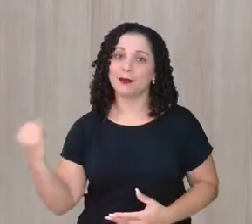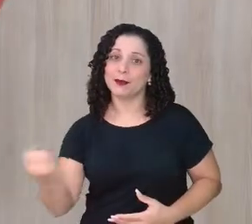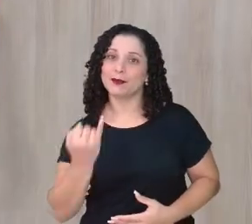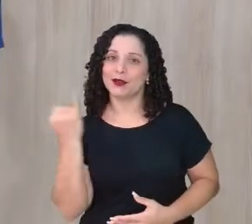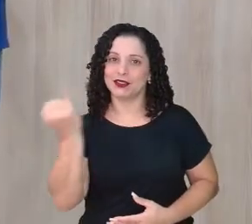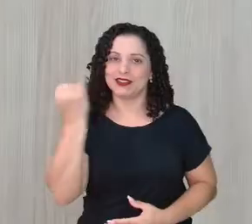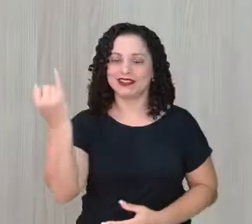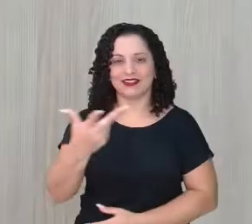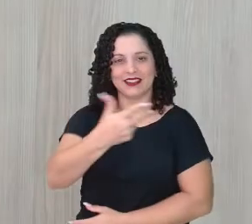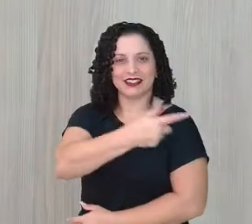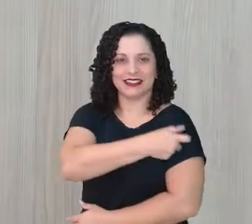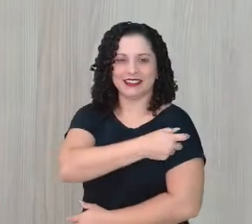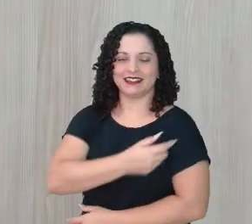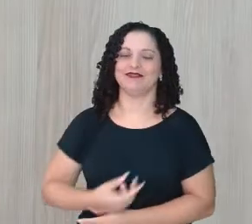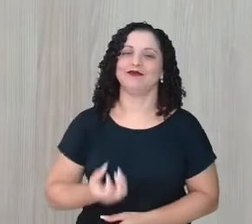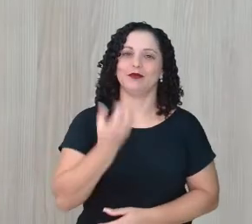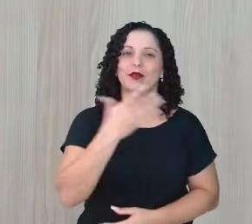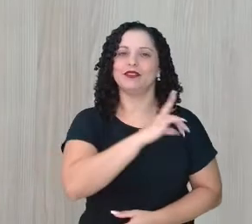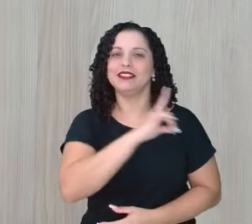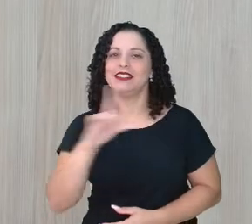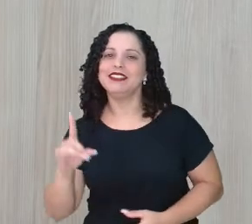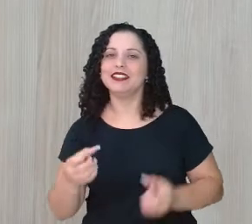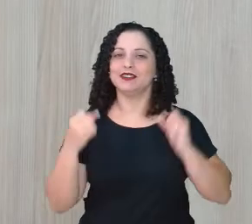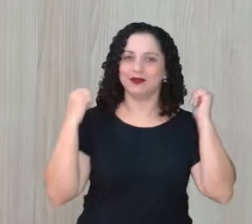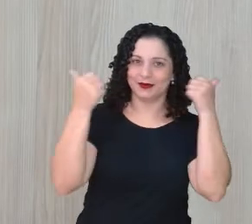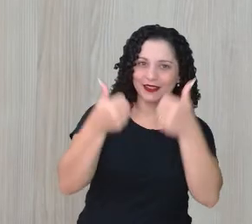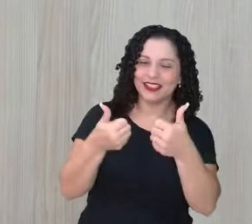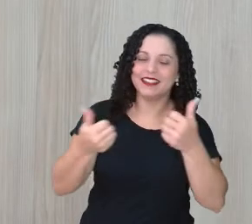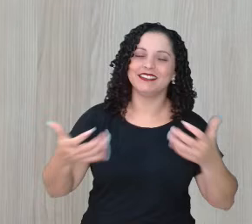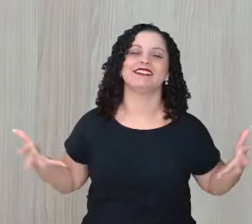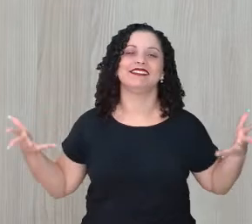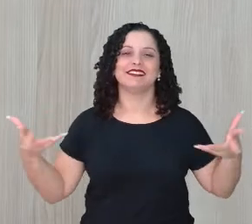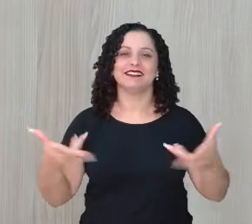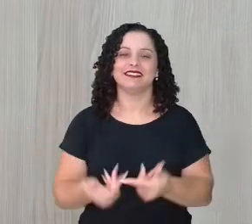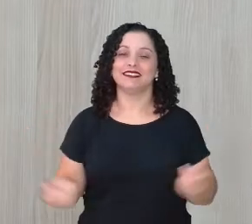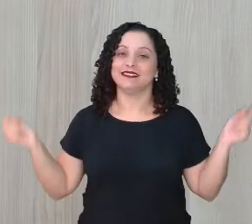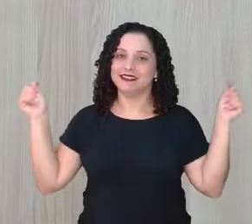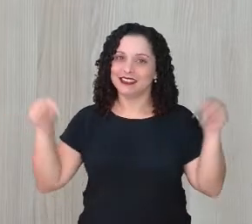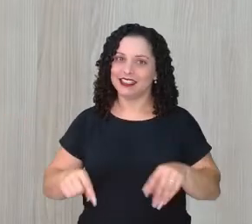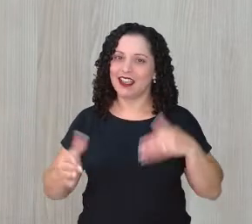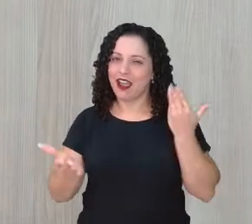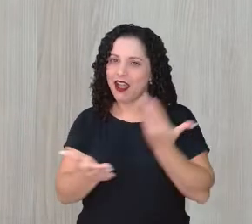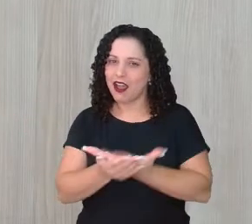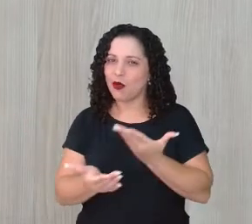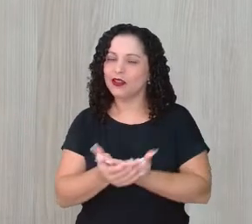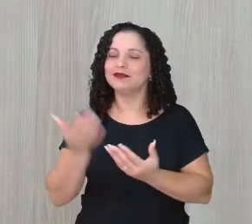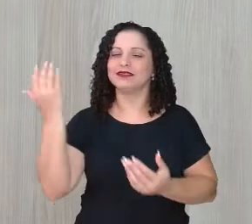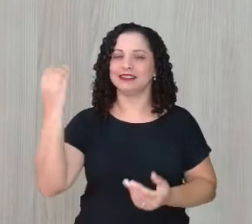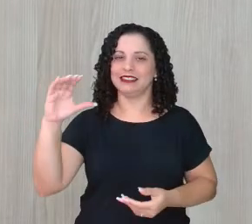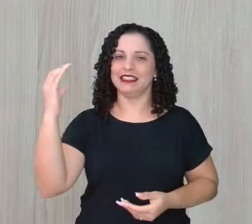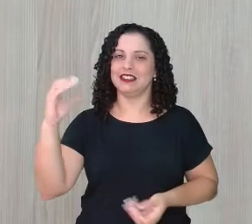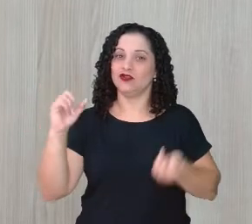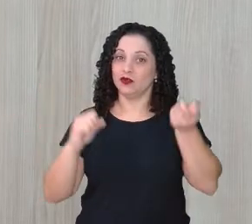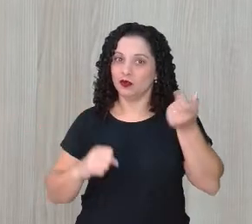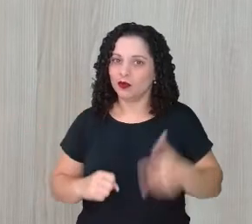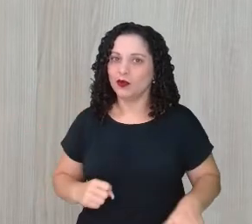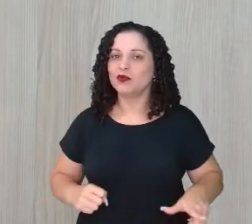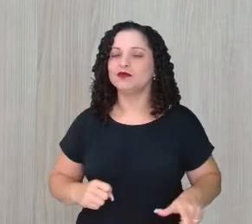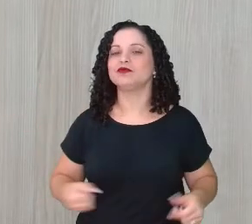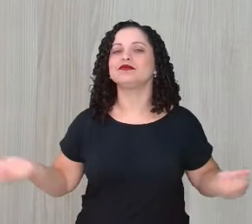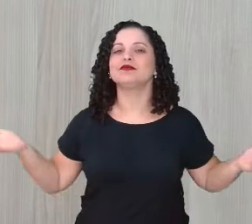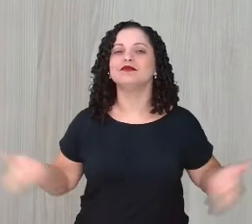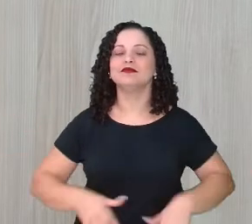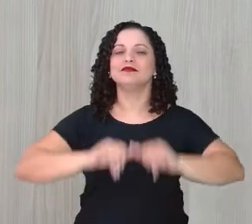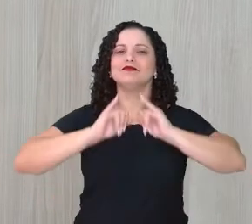Cláudia? Bom dia, pessoal, tudo bem com vocês? Que maravilha, estarmos aqui para mais uma aula de ciências. Estamos aqui já com alunos,